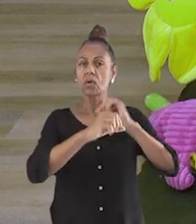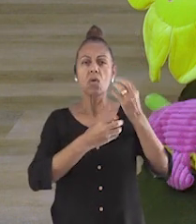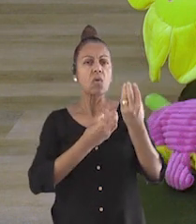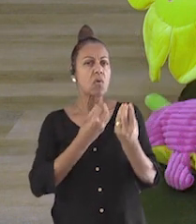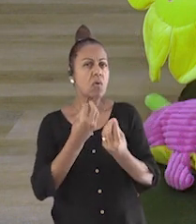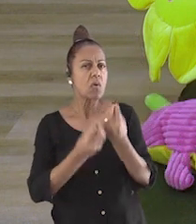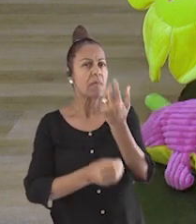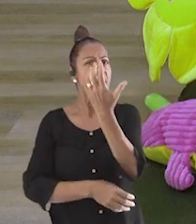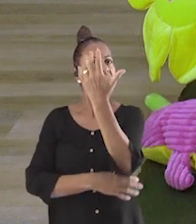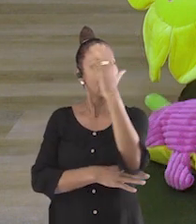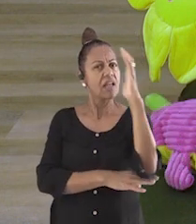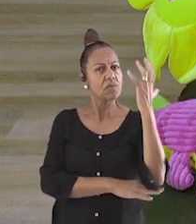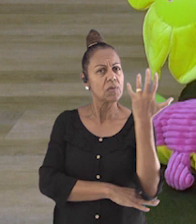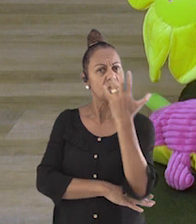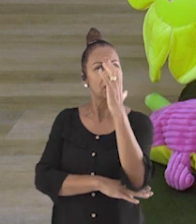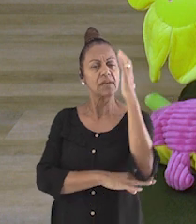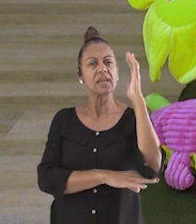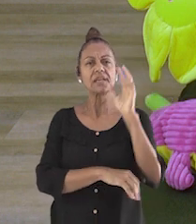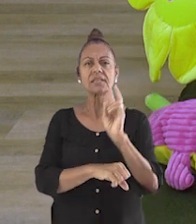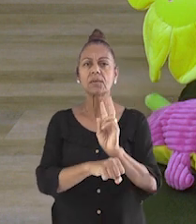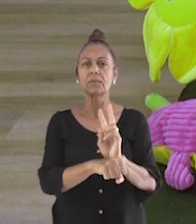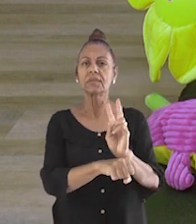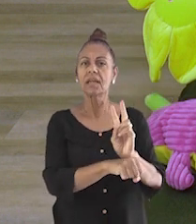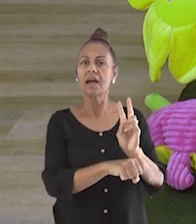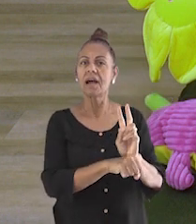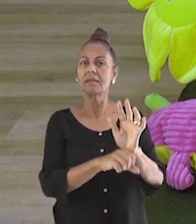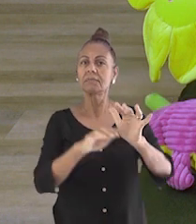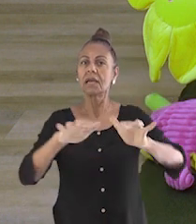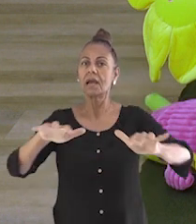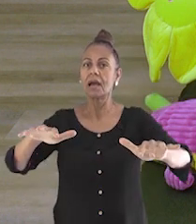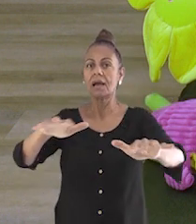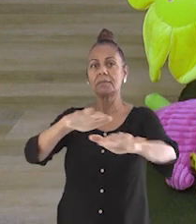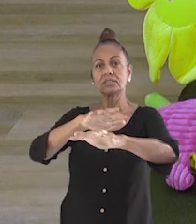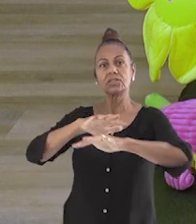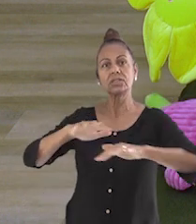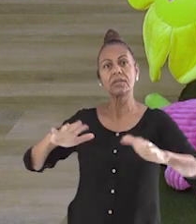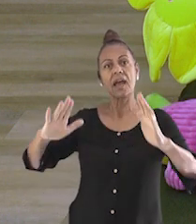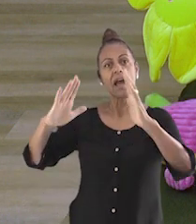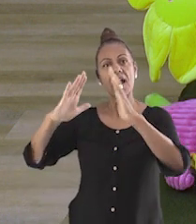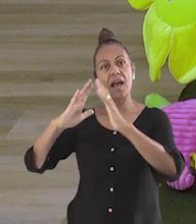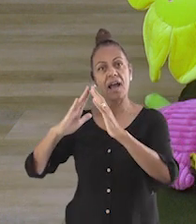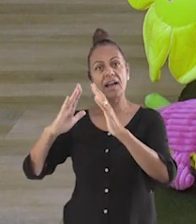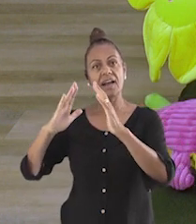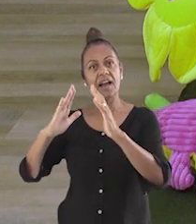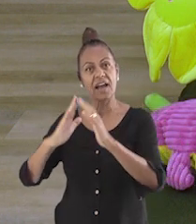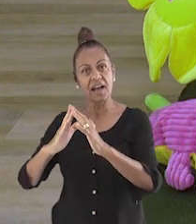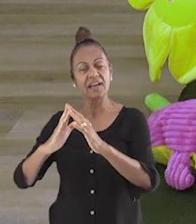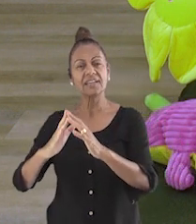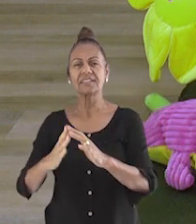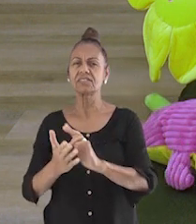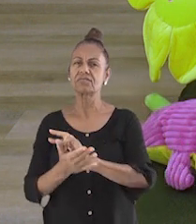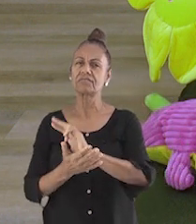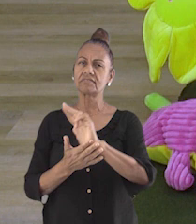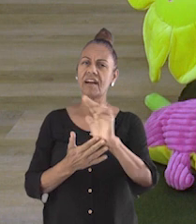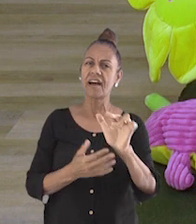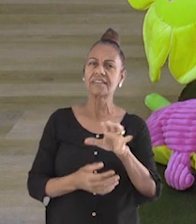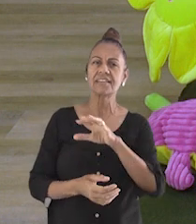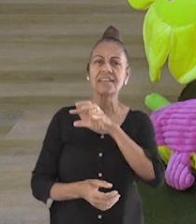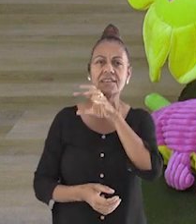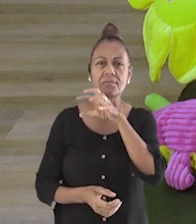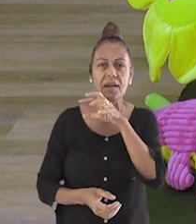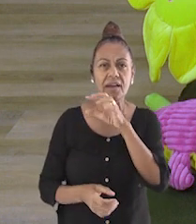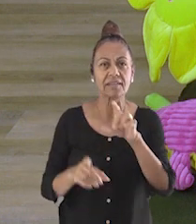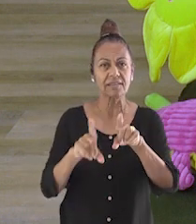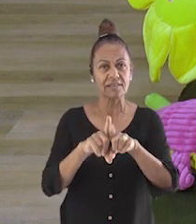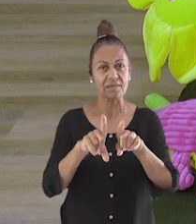momento para refletir em como devemos cuidar da natureza e do meio ambiente, que é